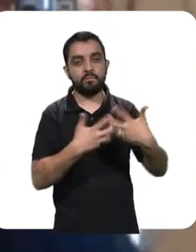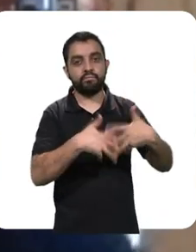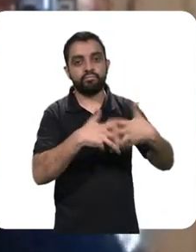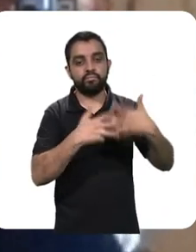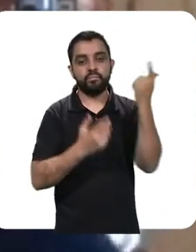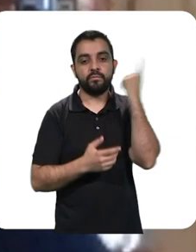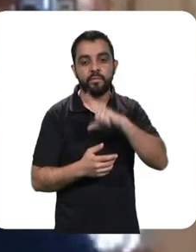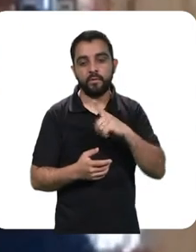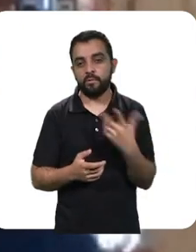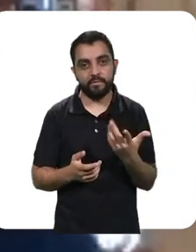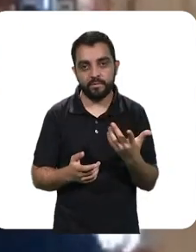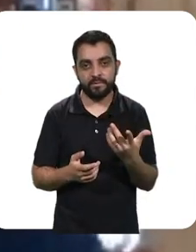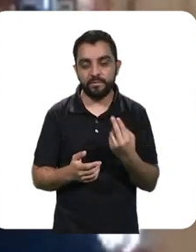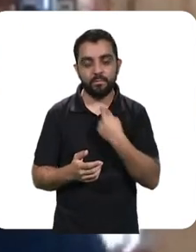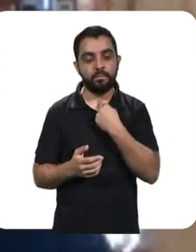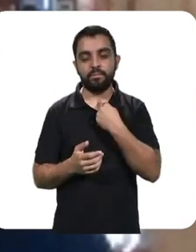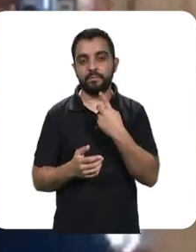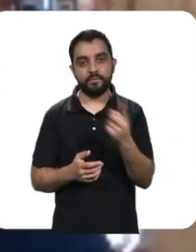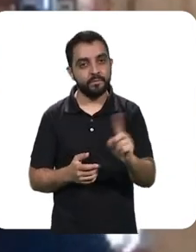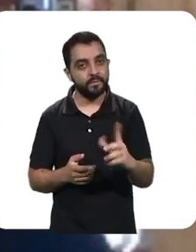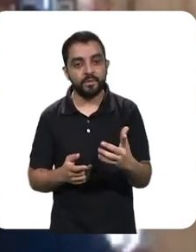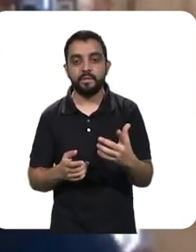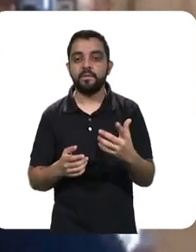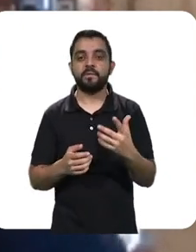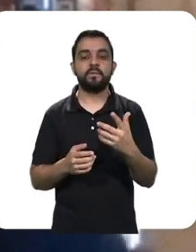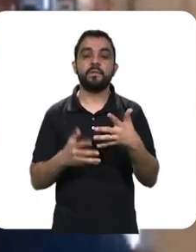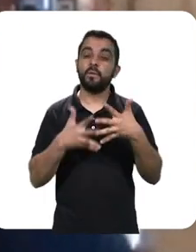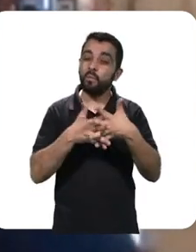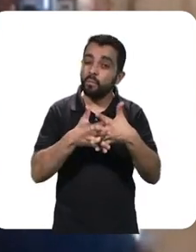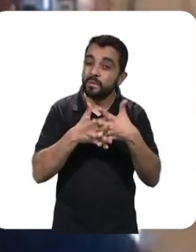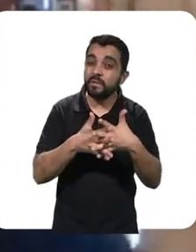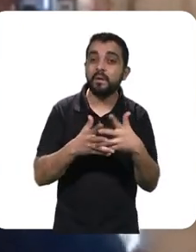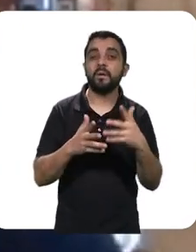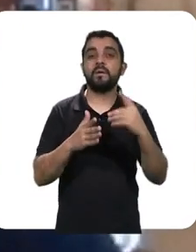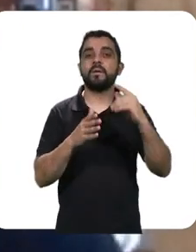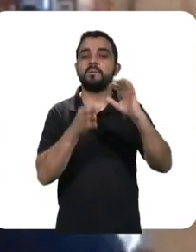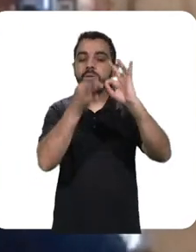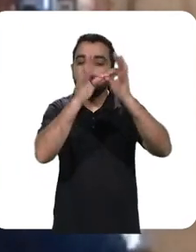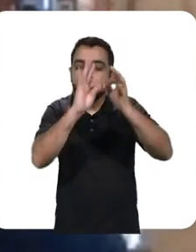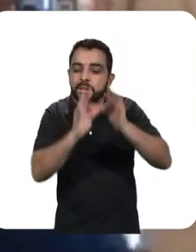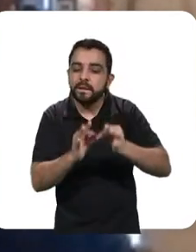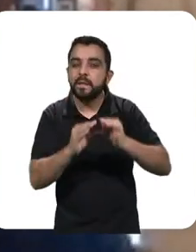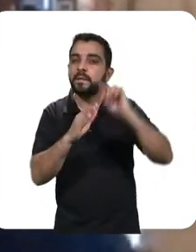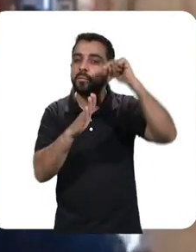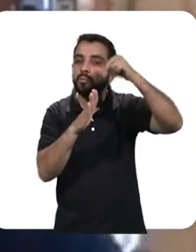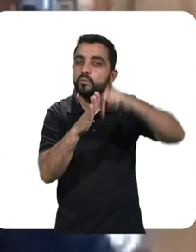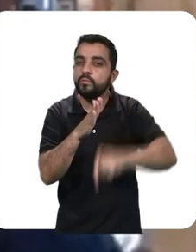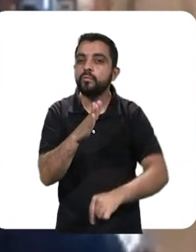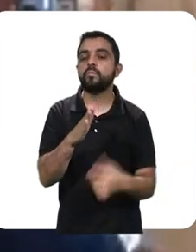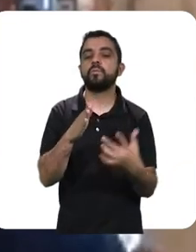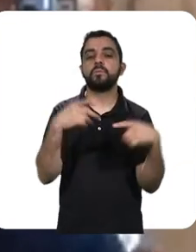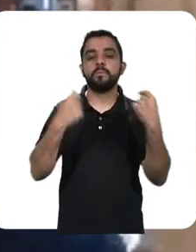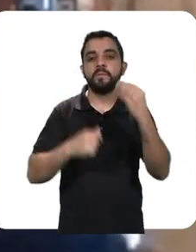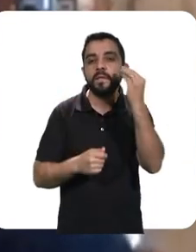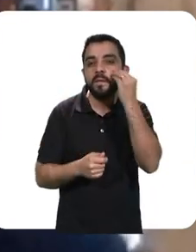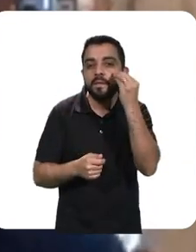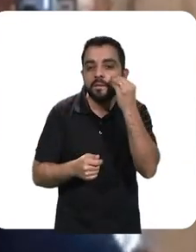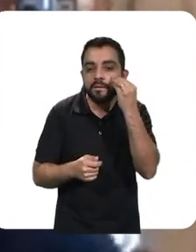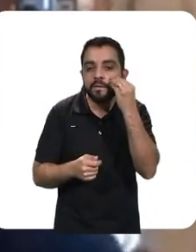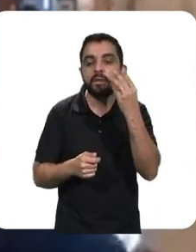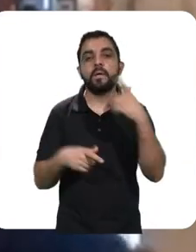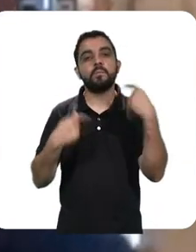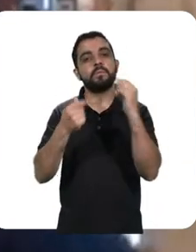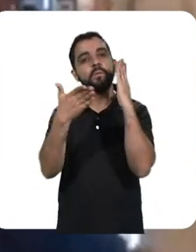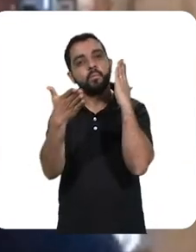vai sair um produto daqui a 1 a 2 dias. Não, são produtos bastante complexos, são produtos que precisam ser testados,